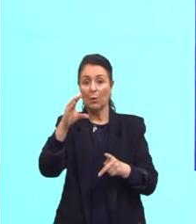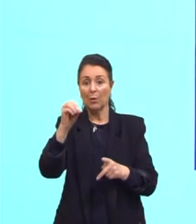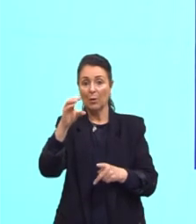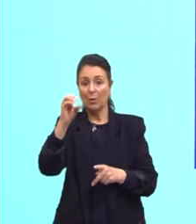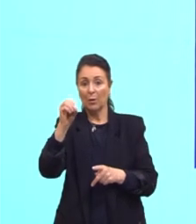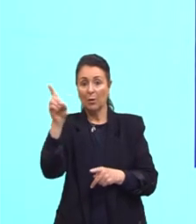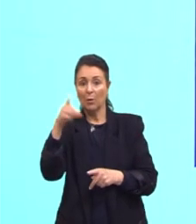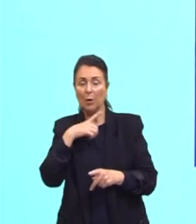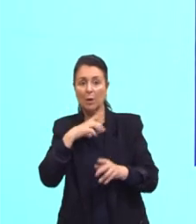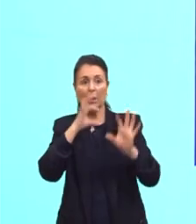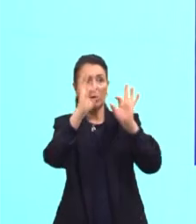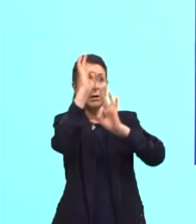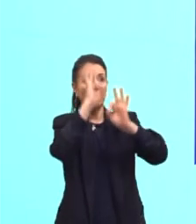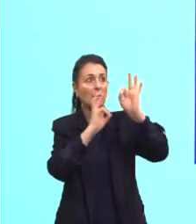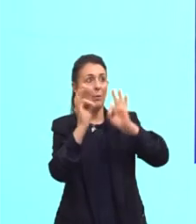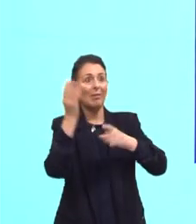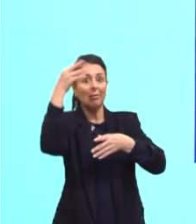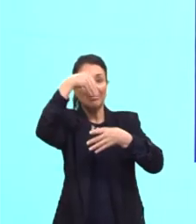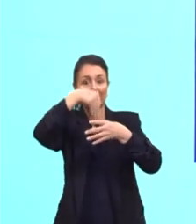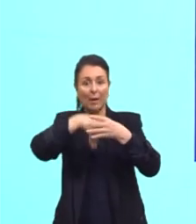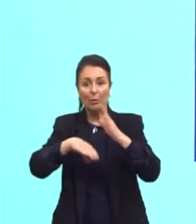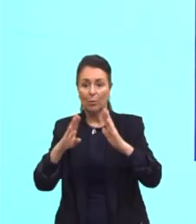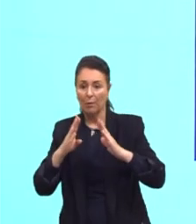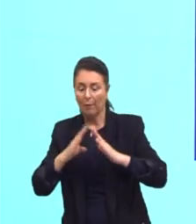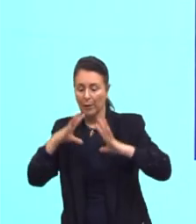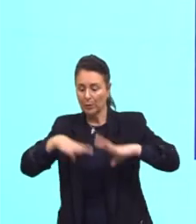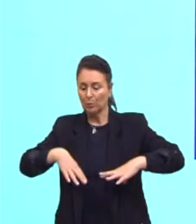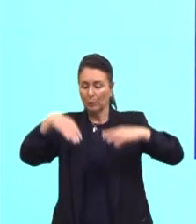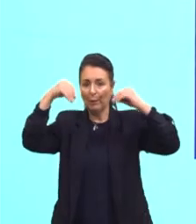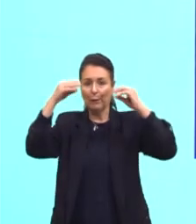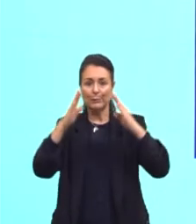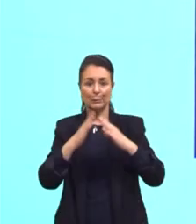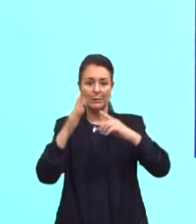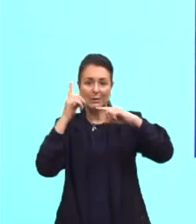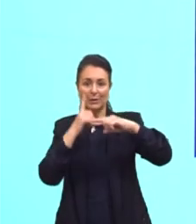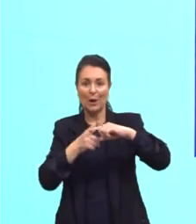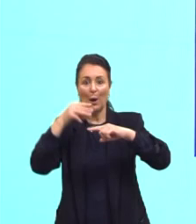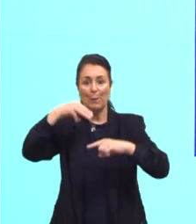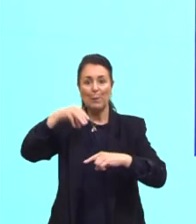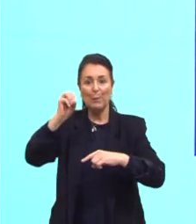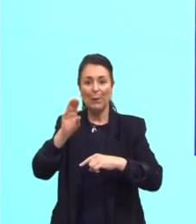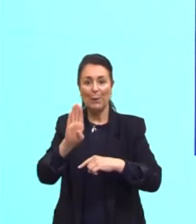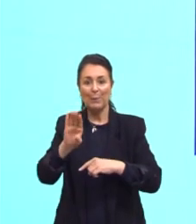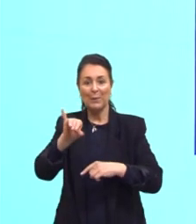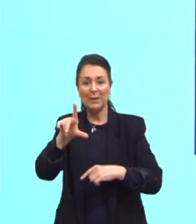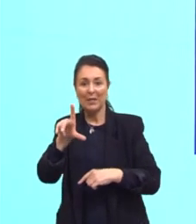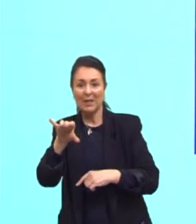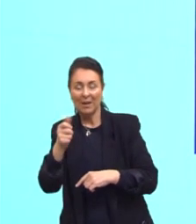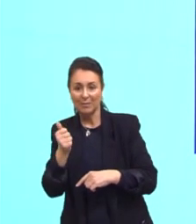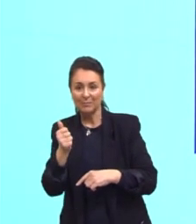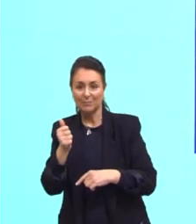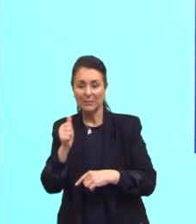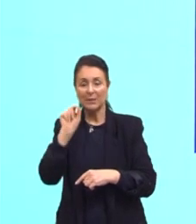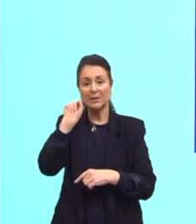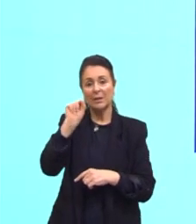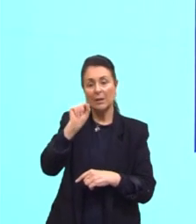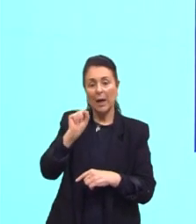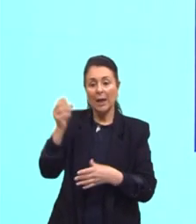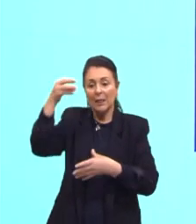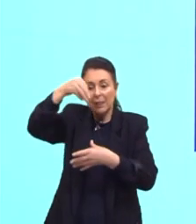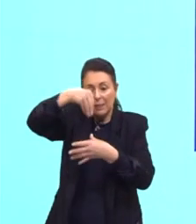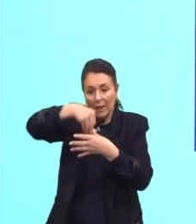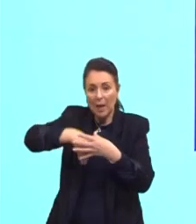decoração de interior tá é a mobília o centro né o